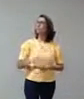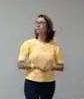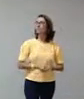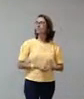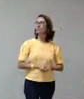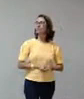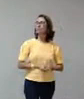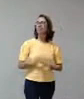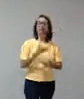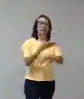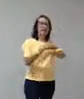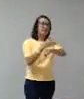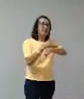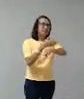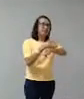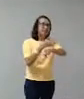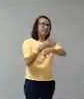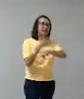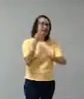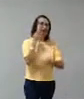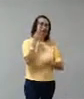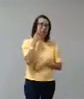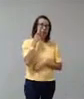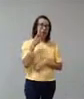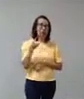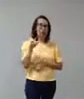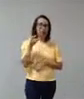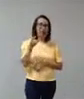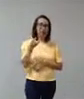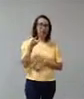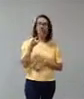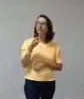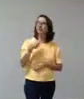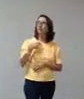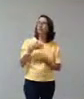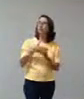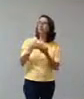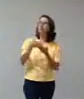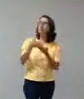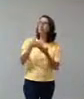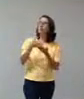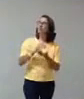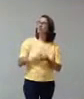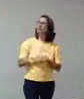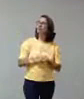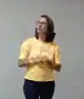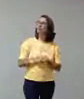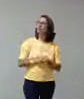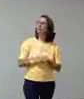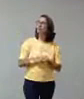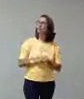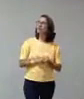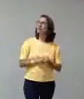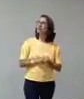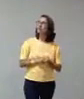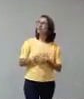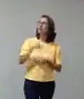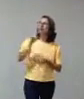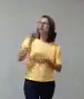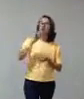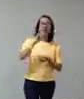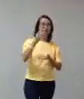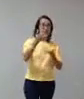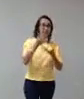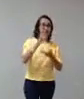treinar muito o olho para a mobigrafia, e aí eu comecei a fazer essa série de, se vocês forem no meu